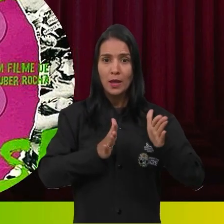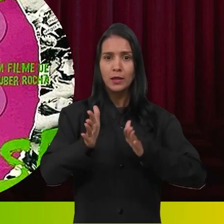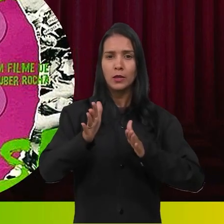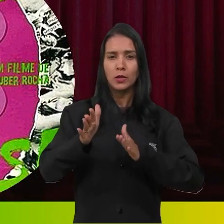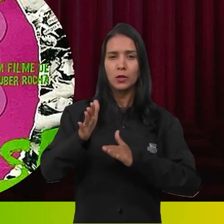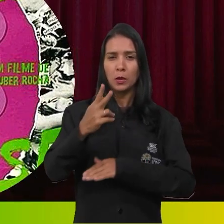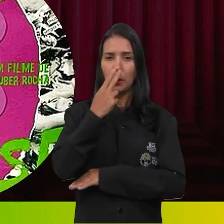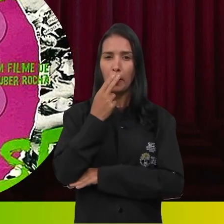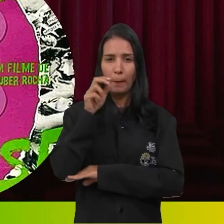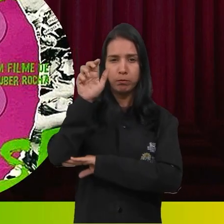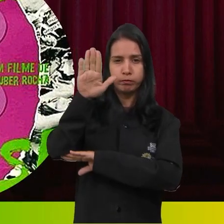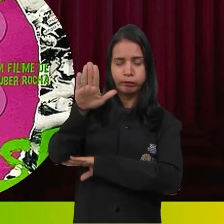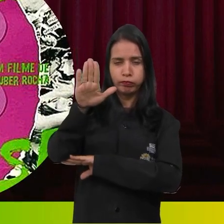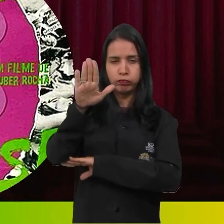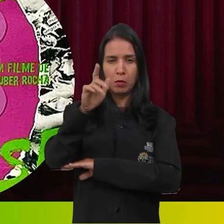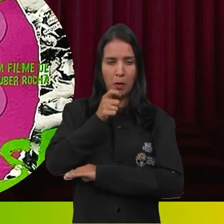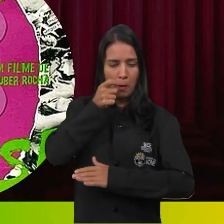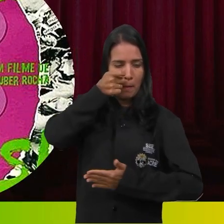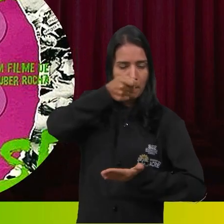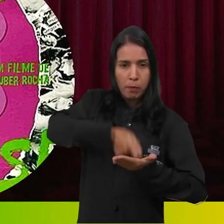de 1964 a